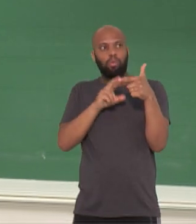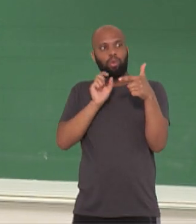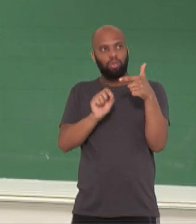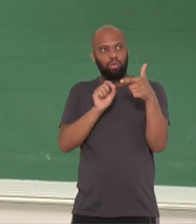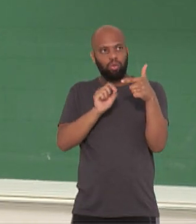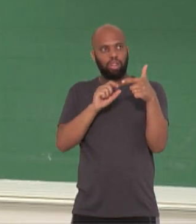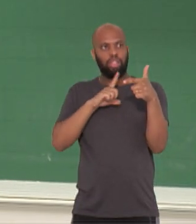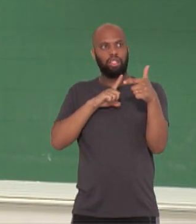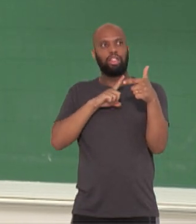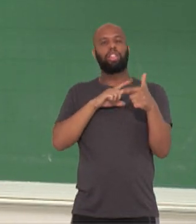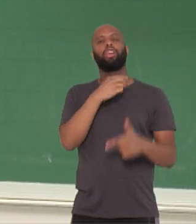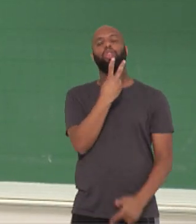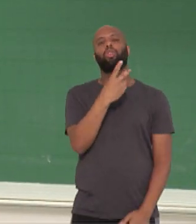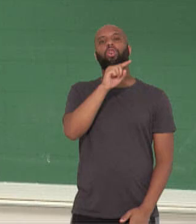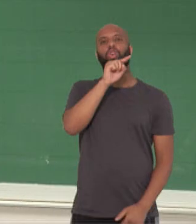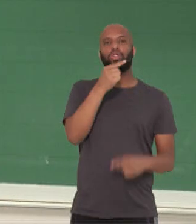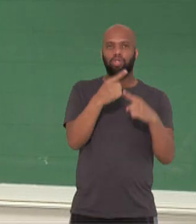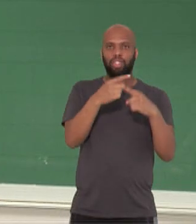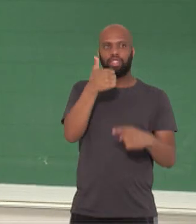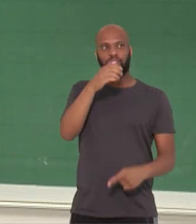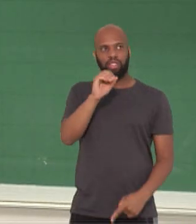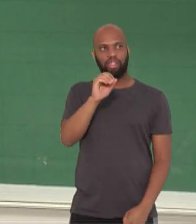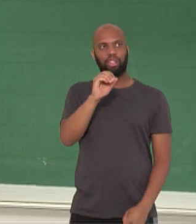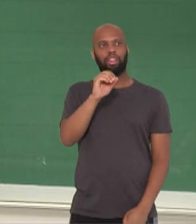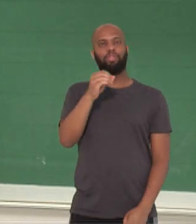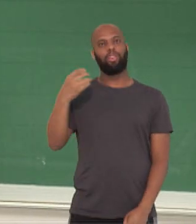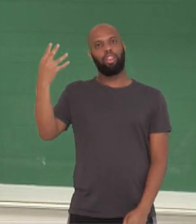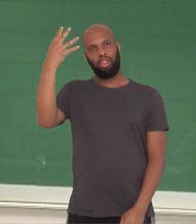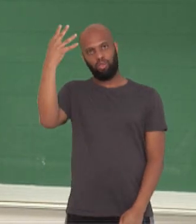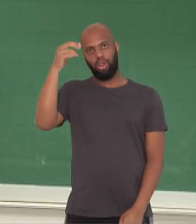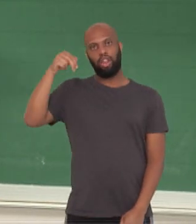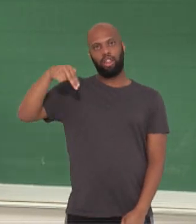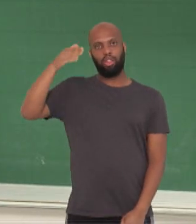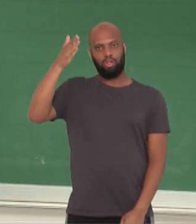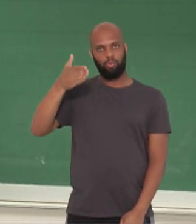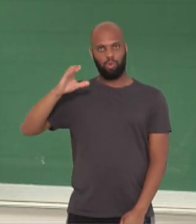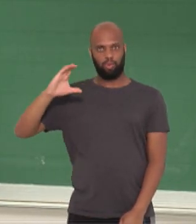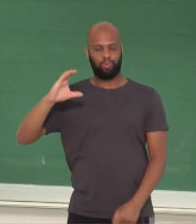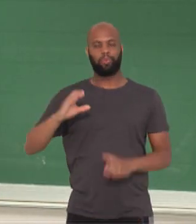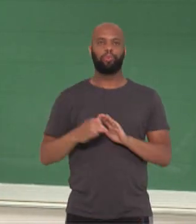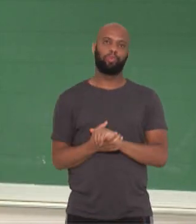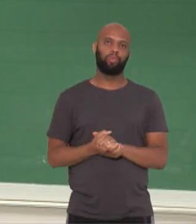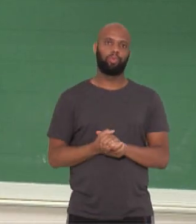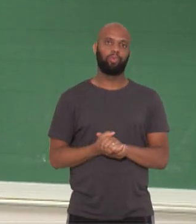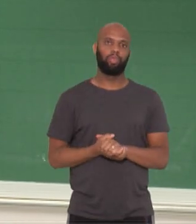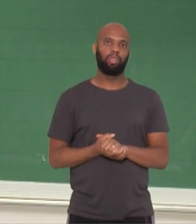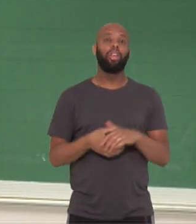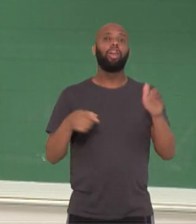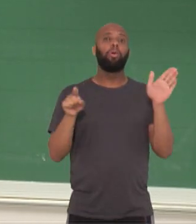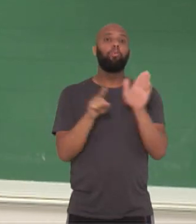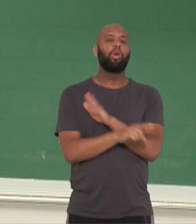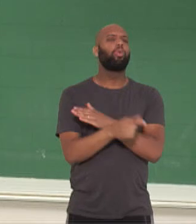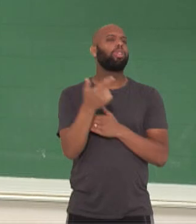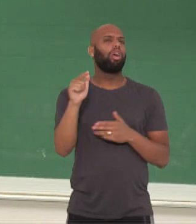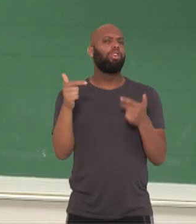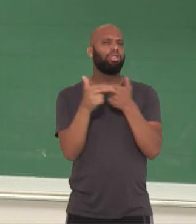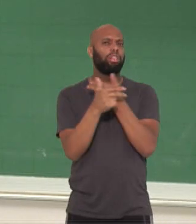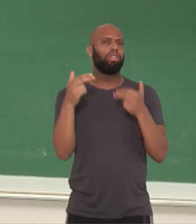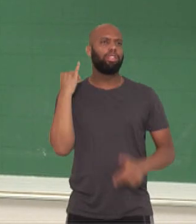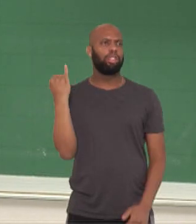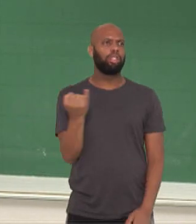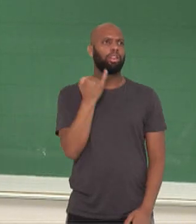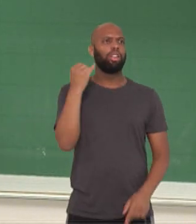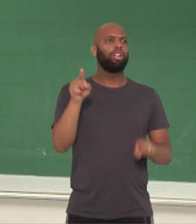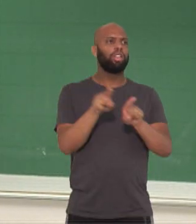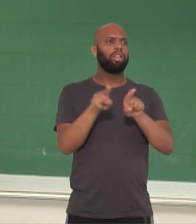que o campo elétrico é 2 vezes 10 elevado à quarta newton por coulomb. Ele pergunta mais um detalhe no exercício,